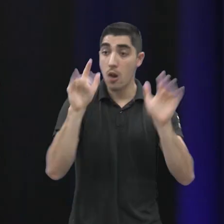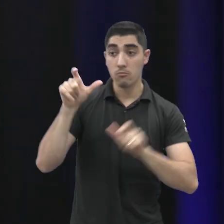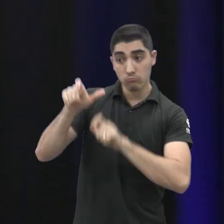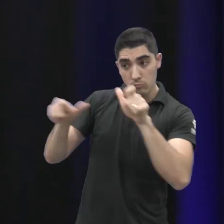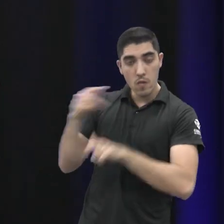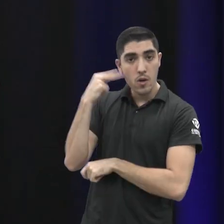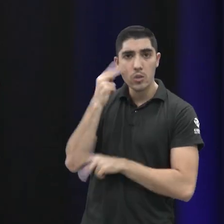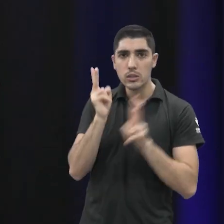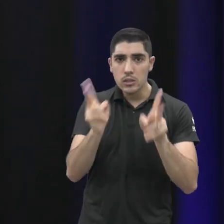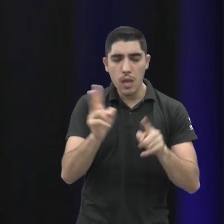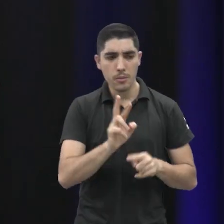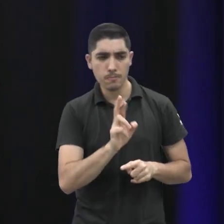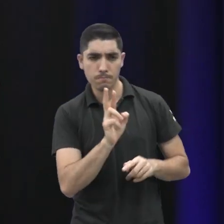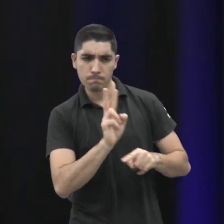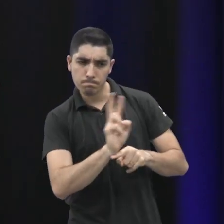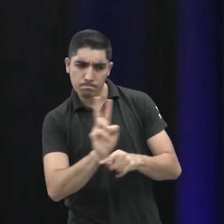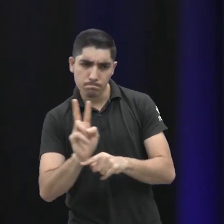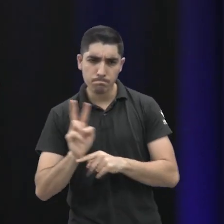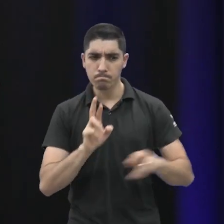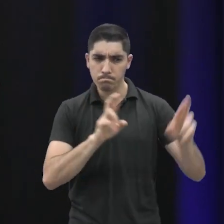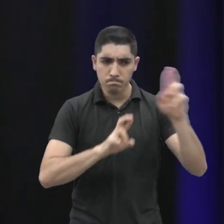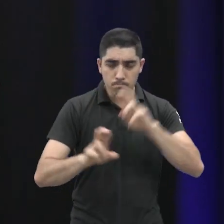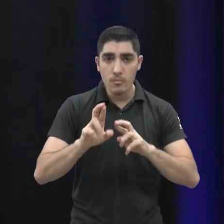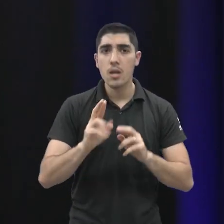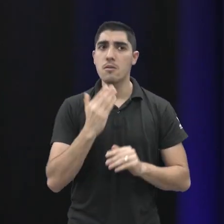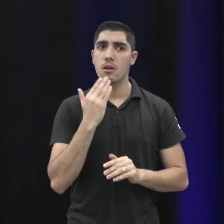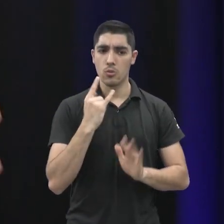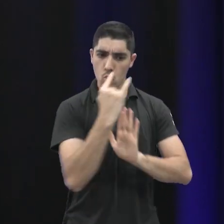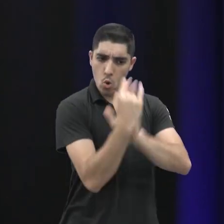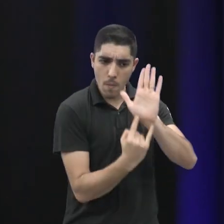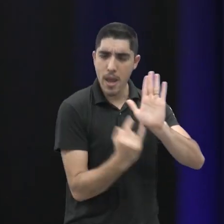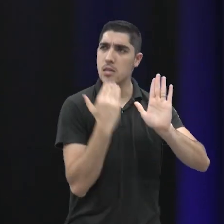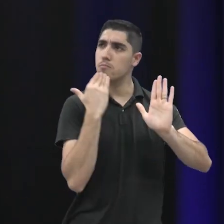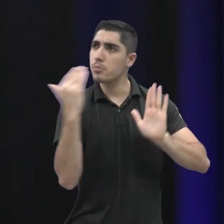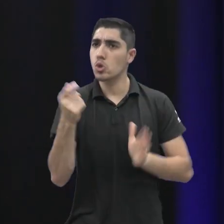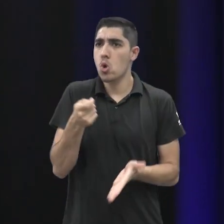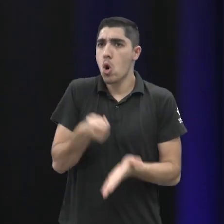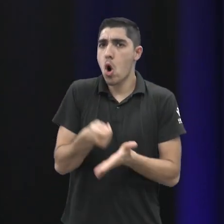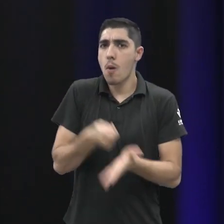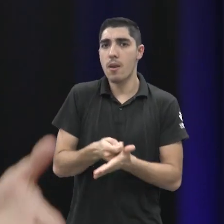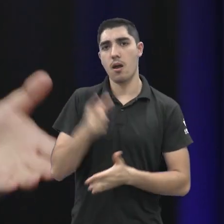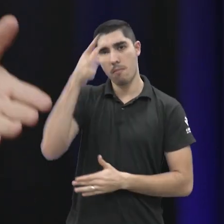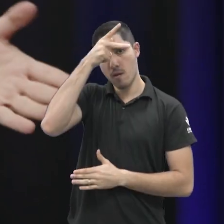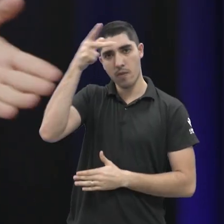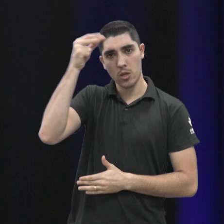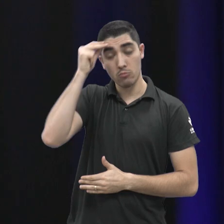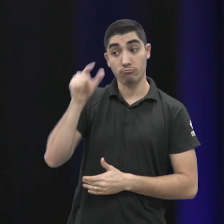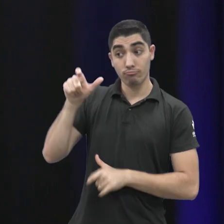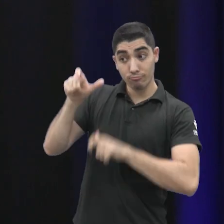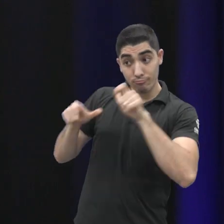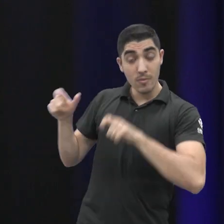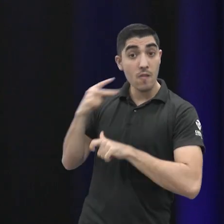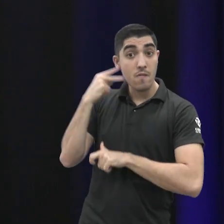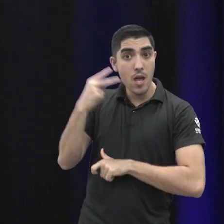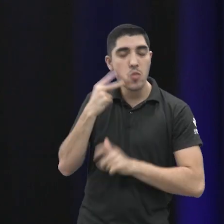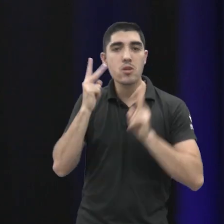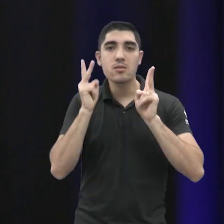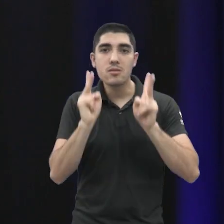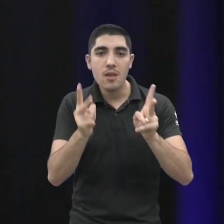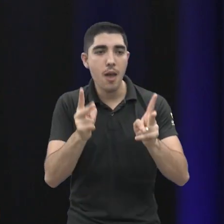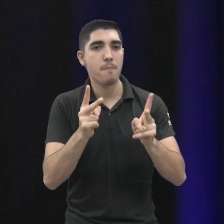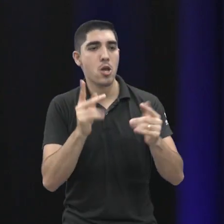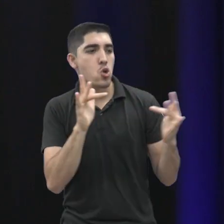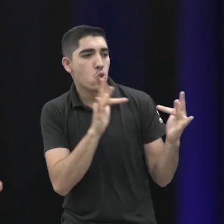sempre estão aí fiscalizando a partir de indicações e requerimentos. Isso é uma realidade aqui na Câmara. Os vereadores são muito próximos da